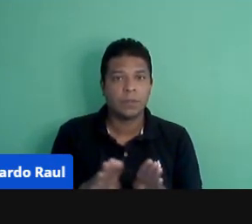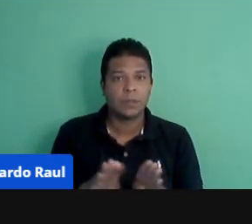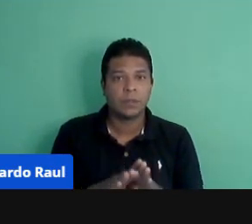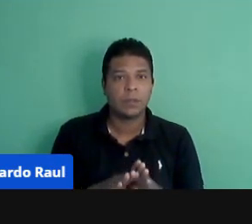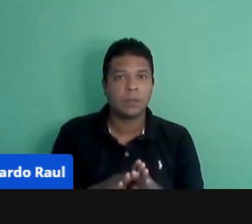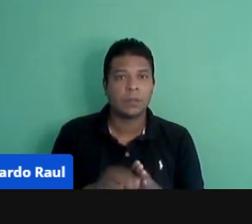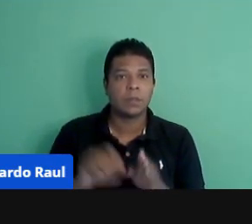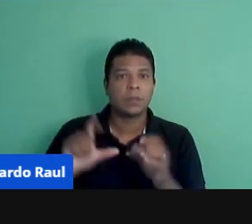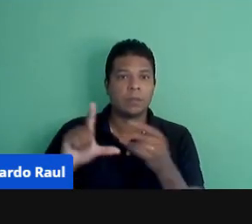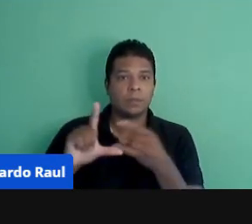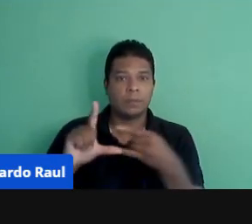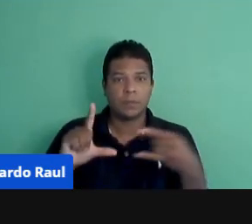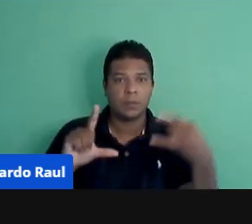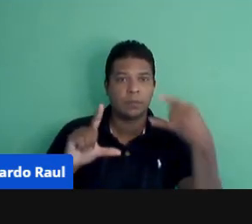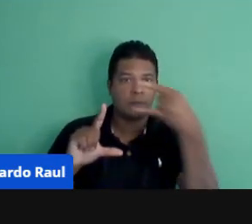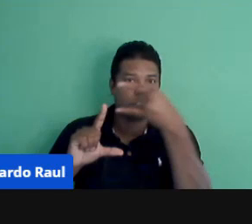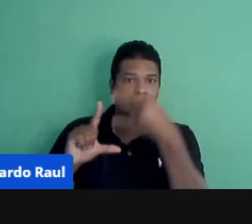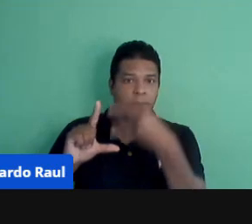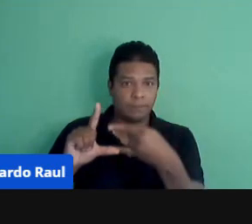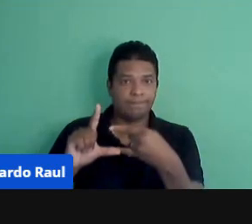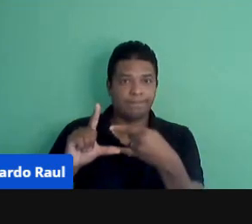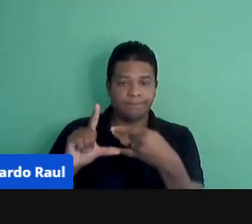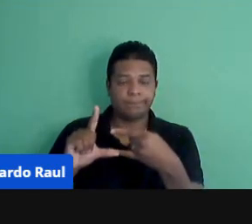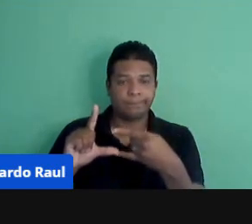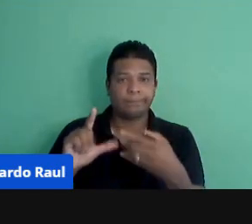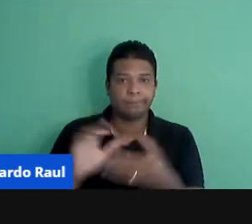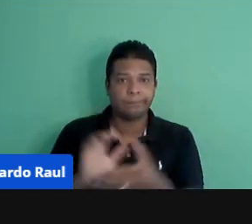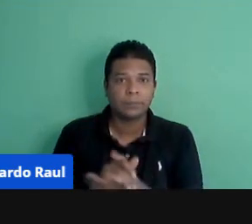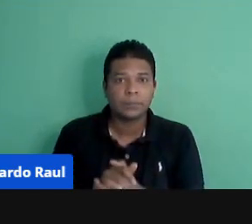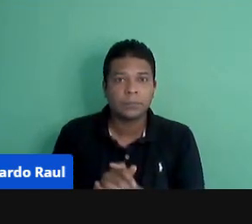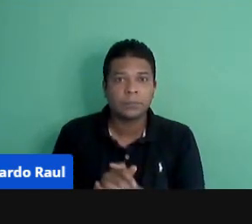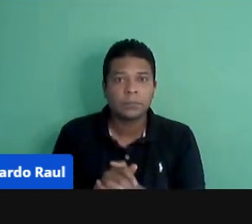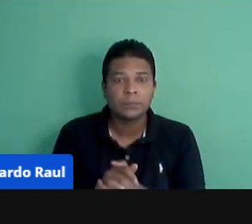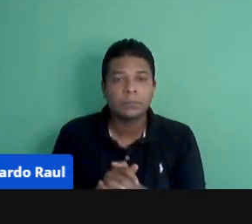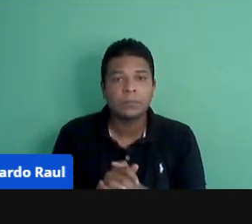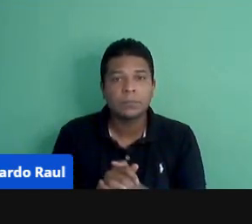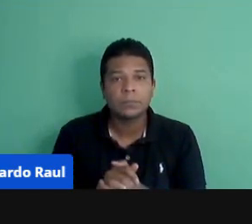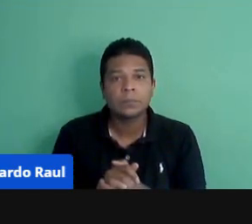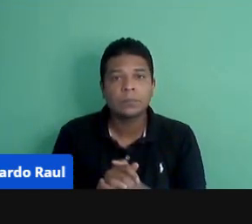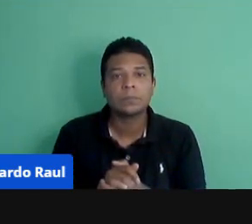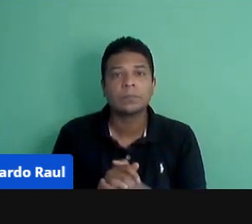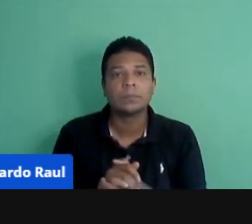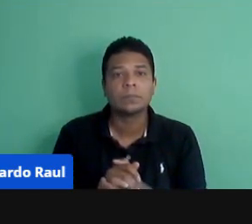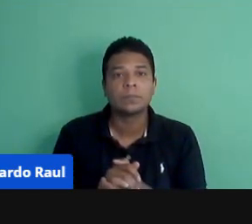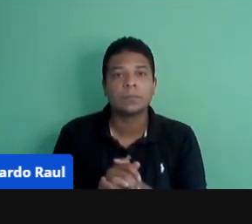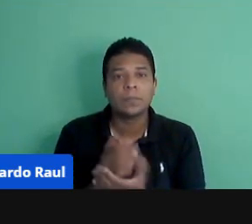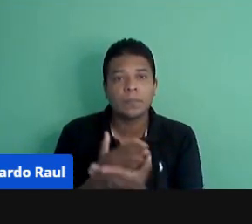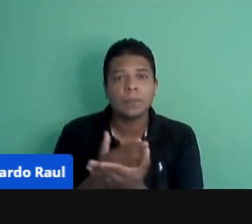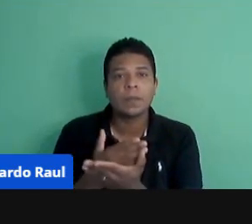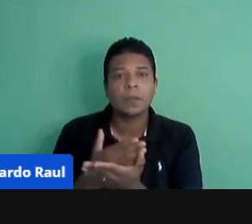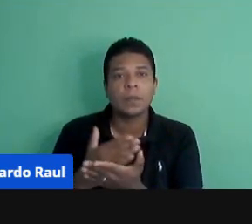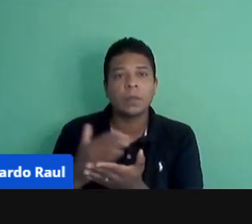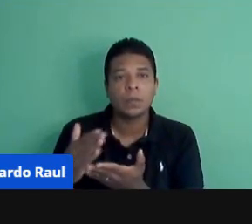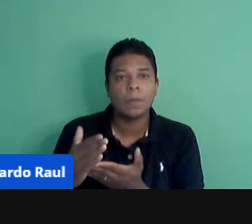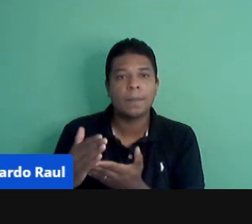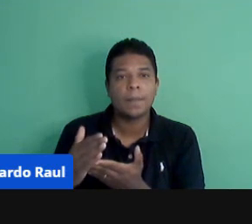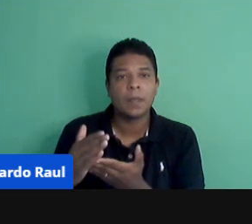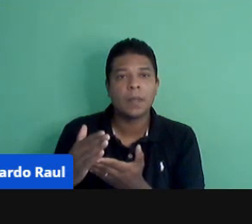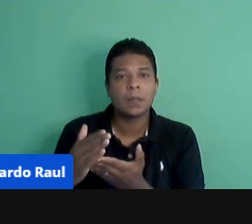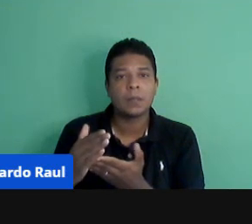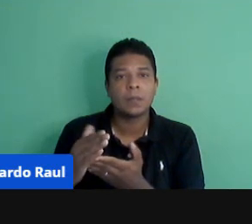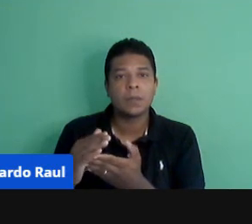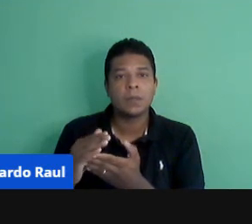o pessoal e o profissional. Quando eu falo isso, é um limite, porque no começo da pandemia,